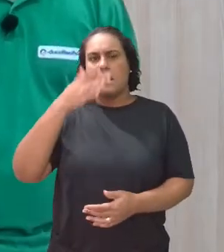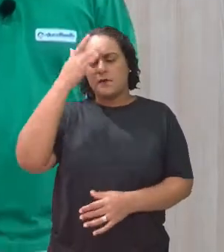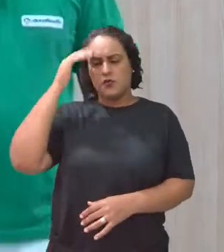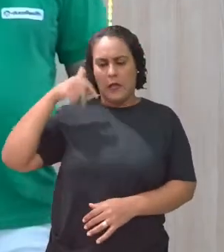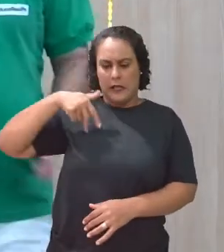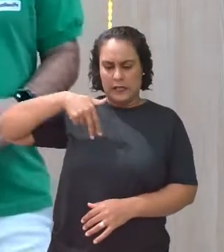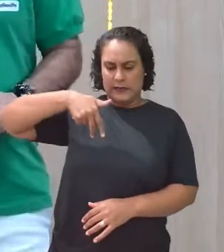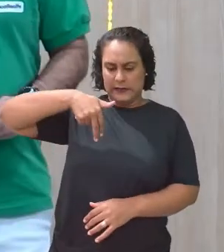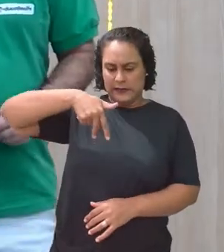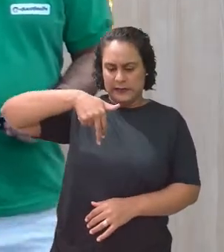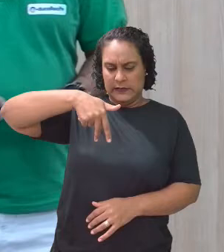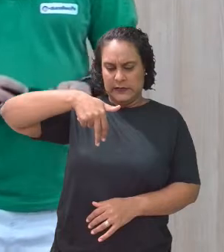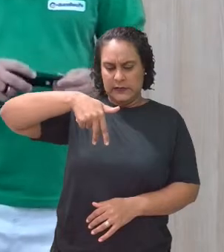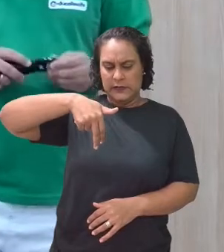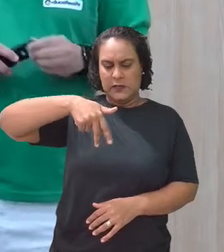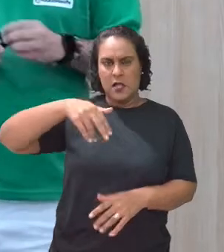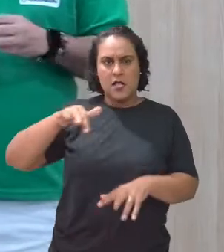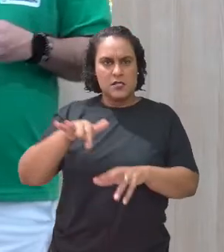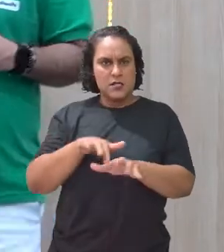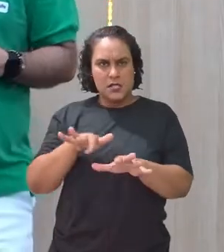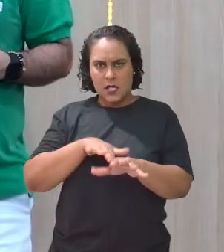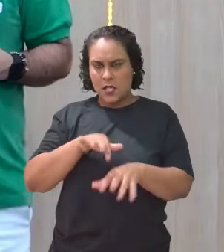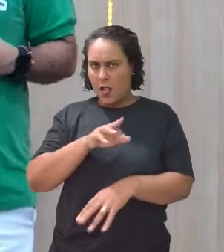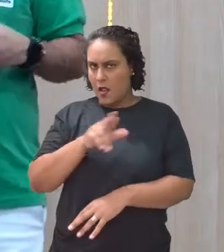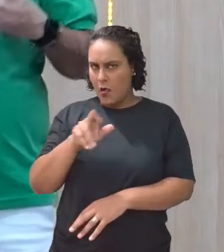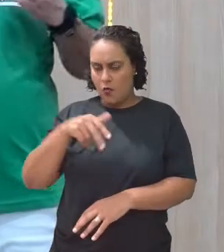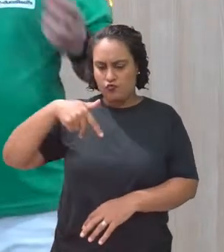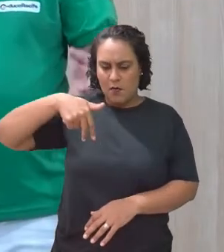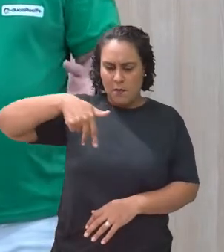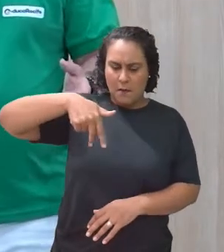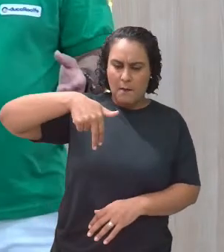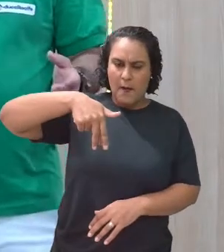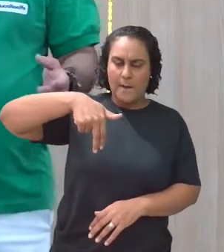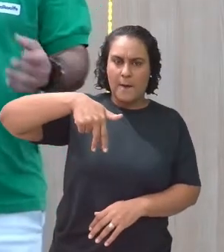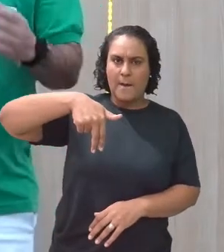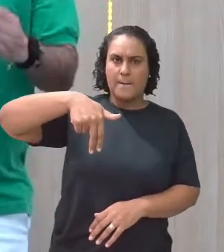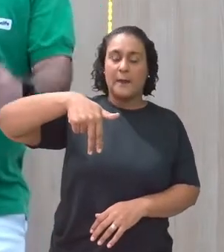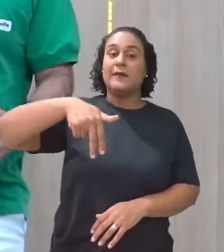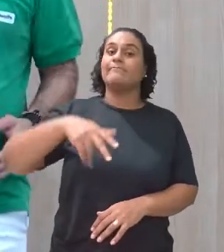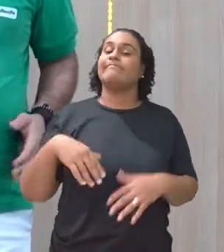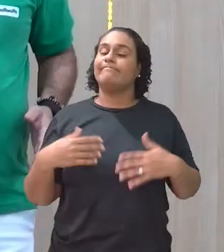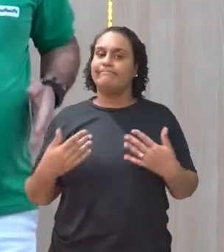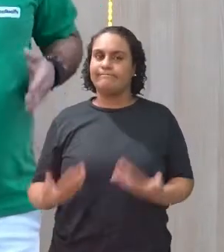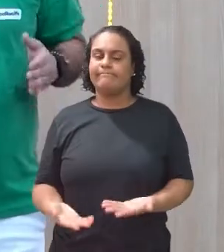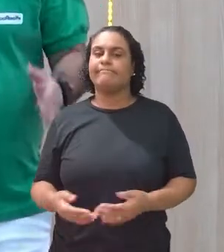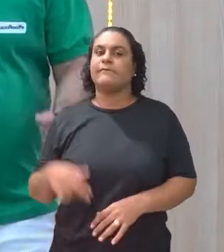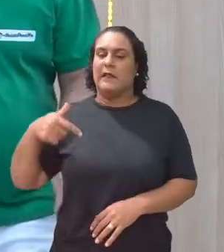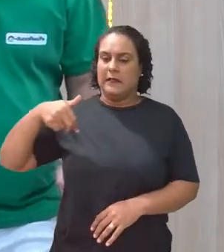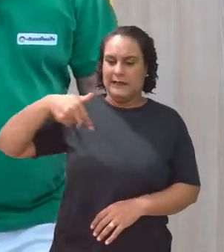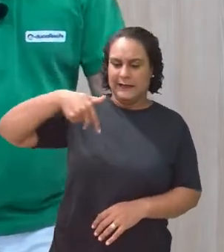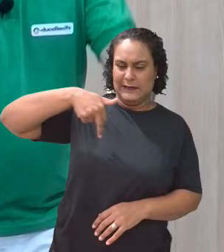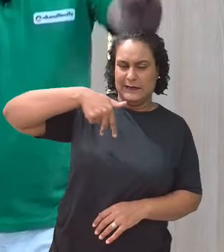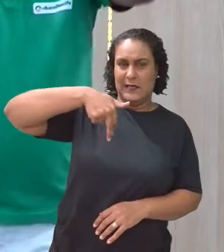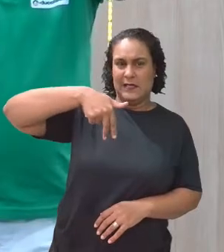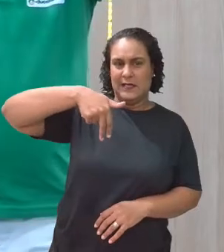descalço, né? Então, nesse sentido, né, ele passava ali,